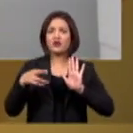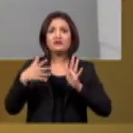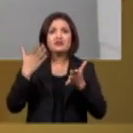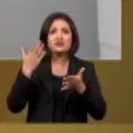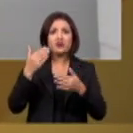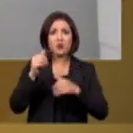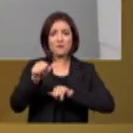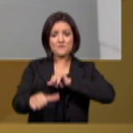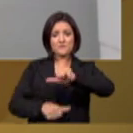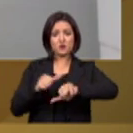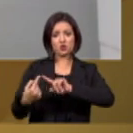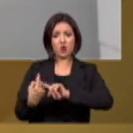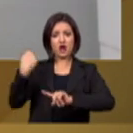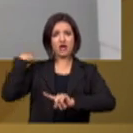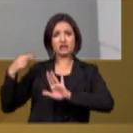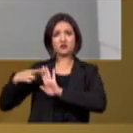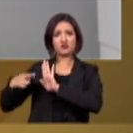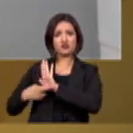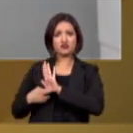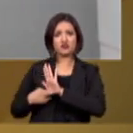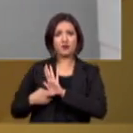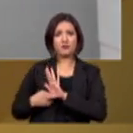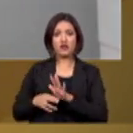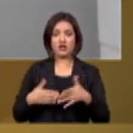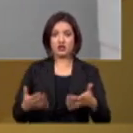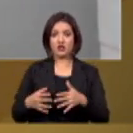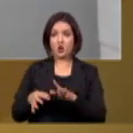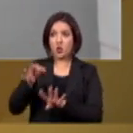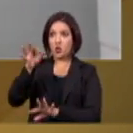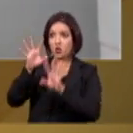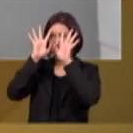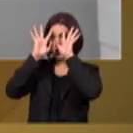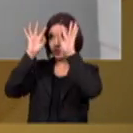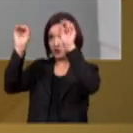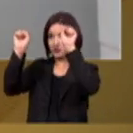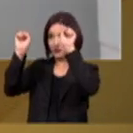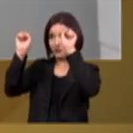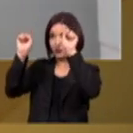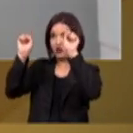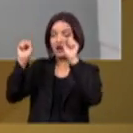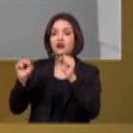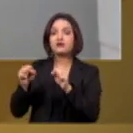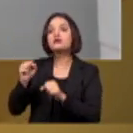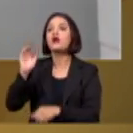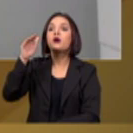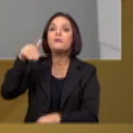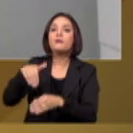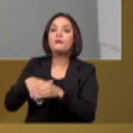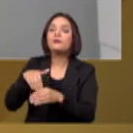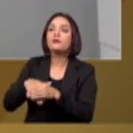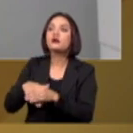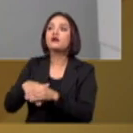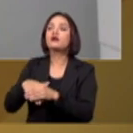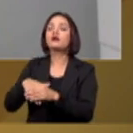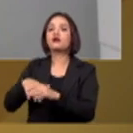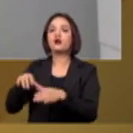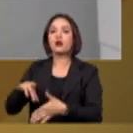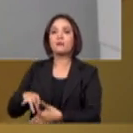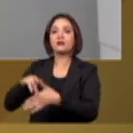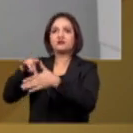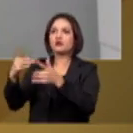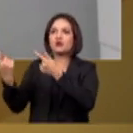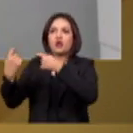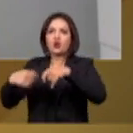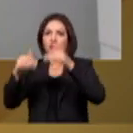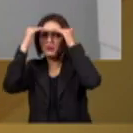não mais condicionando o poder dos tribunais de de energia em seus representantes a cor gente observância à